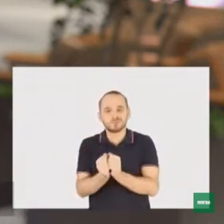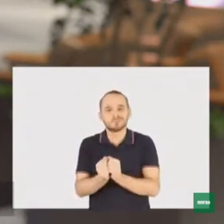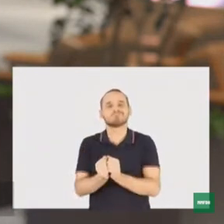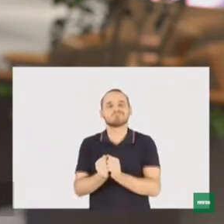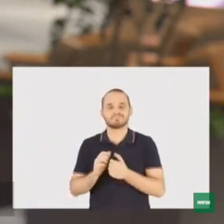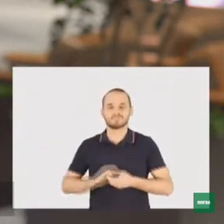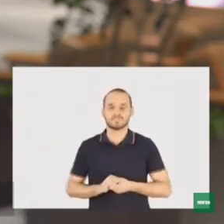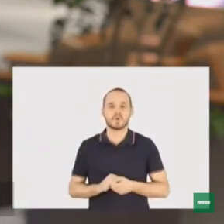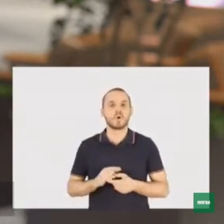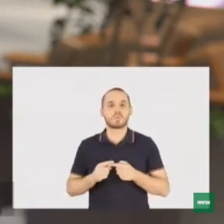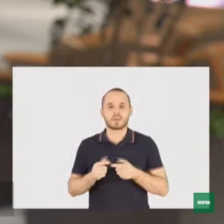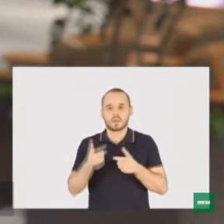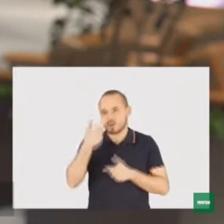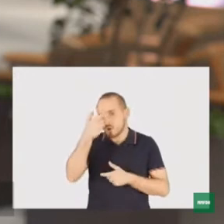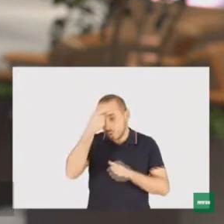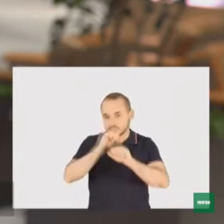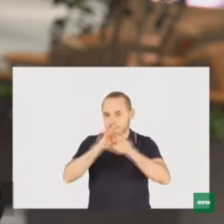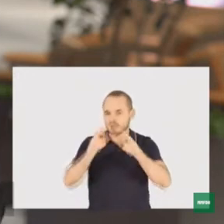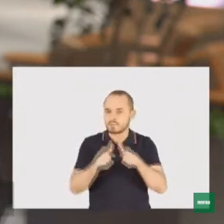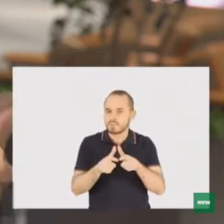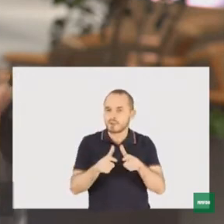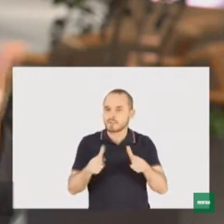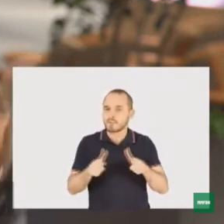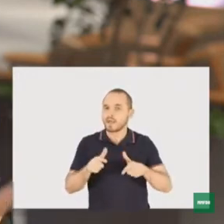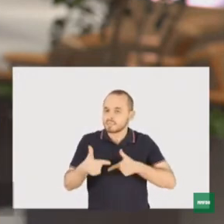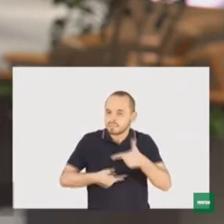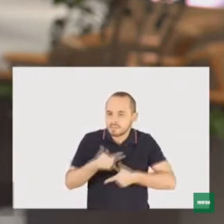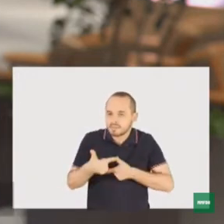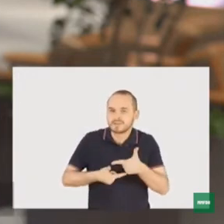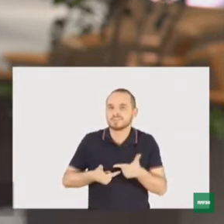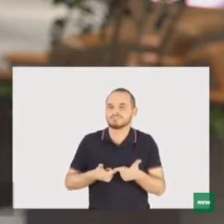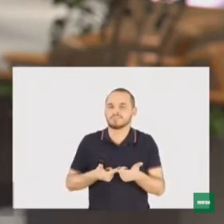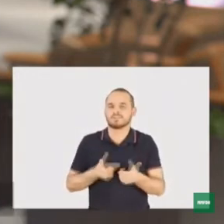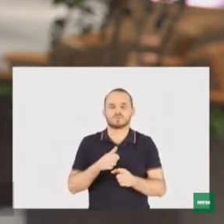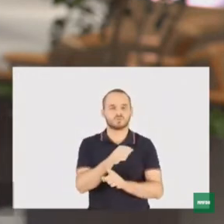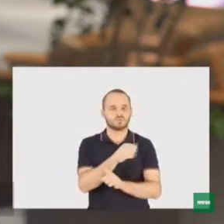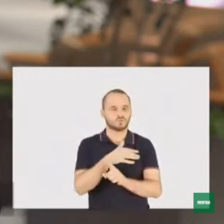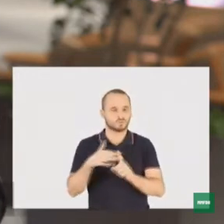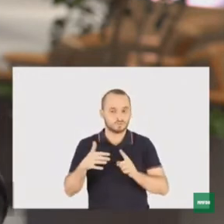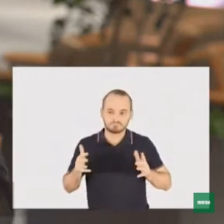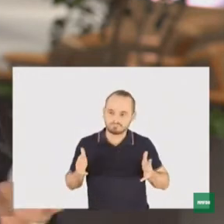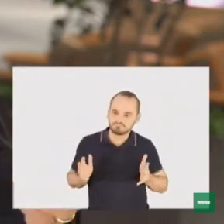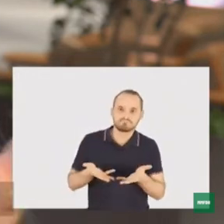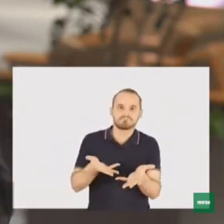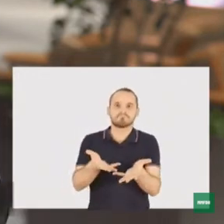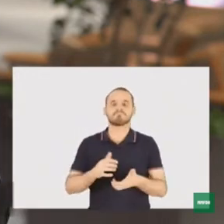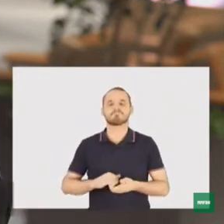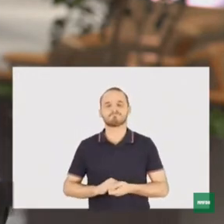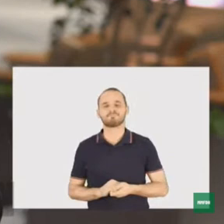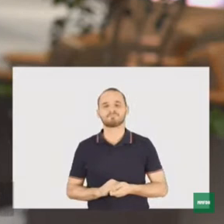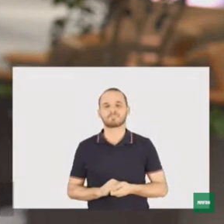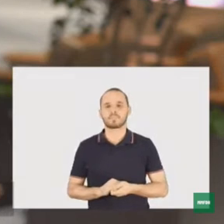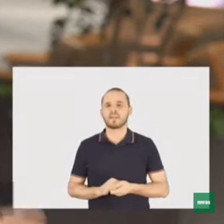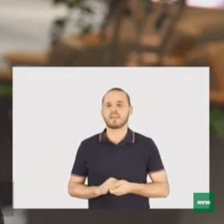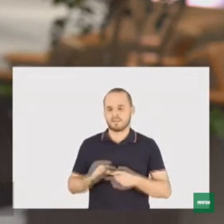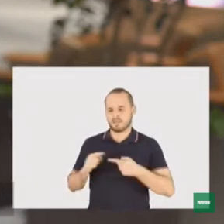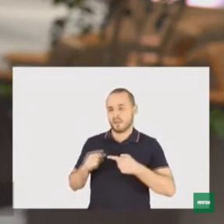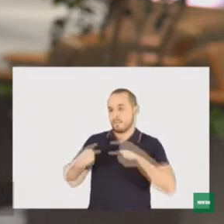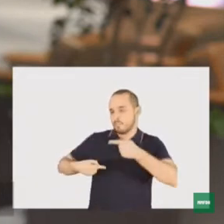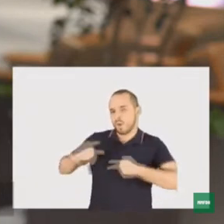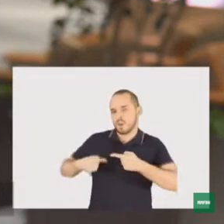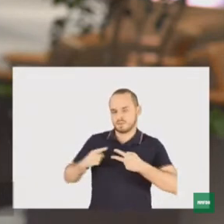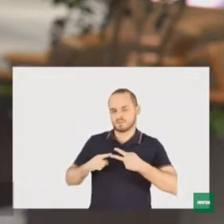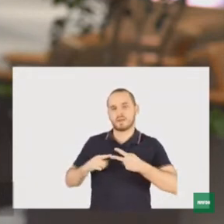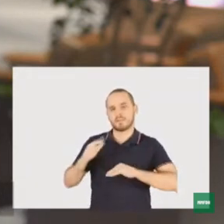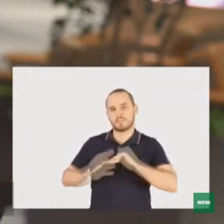isso, ampliar a conscientização e o engajamento de toda a sociedade. Mas muito além de políticas e